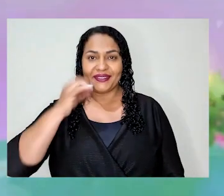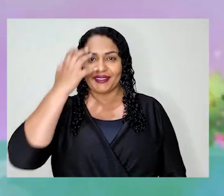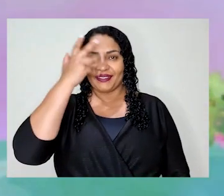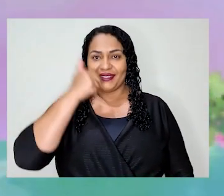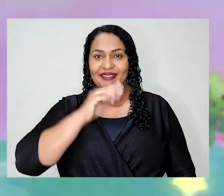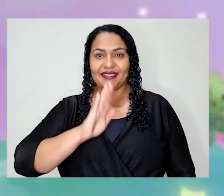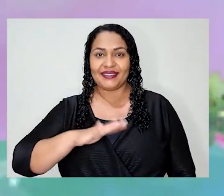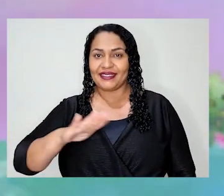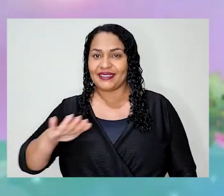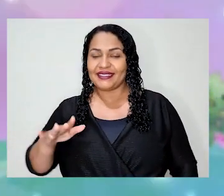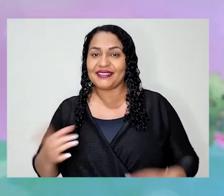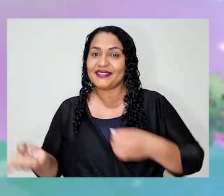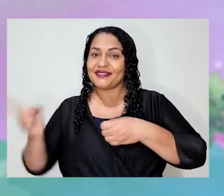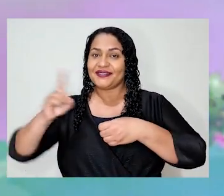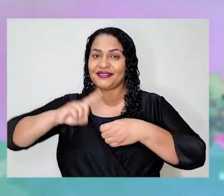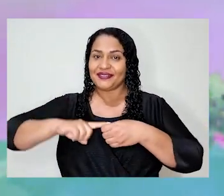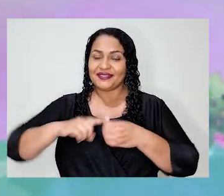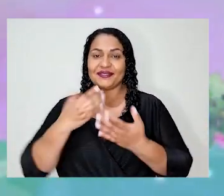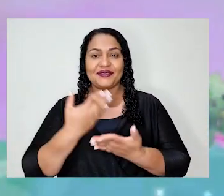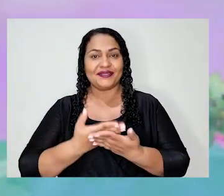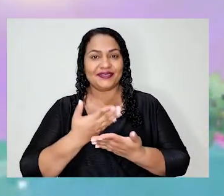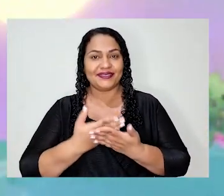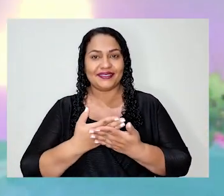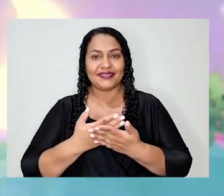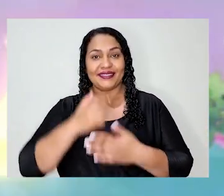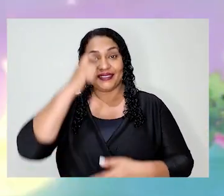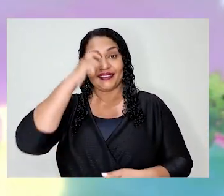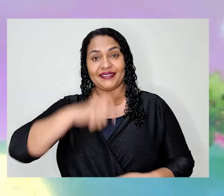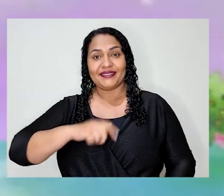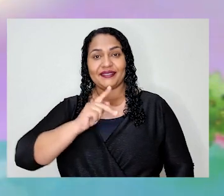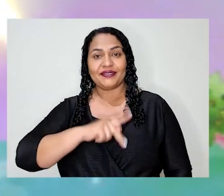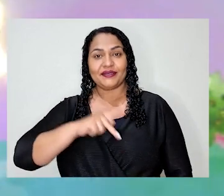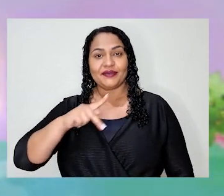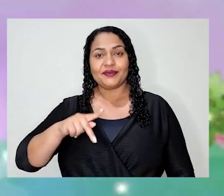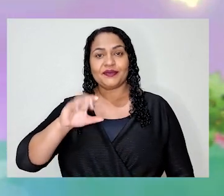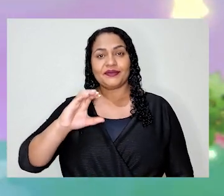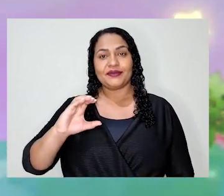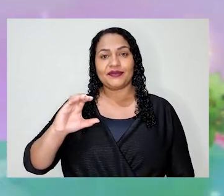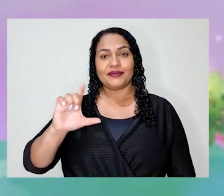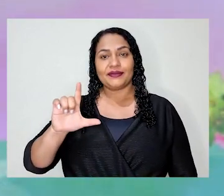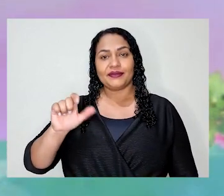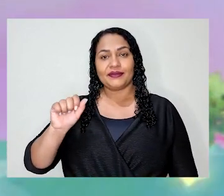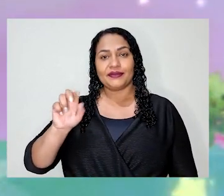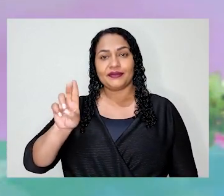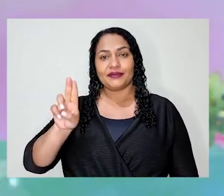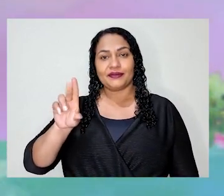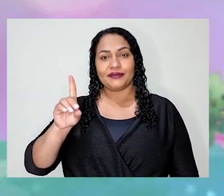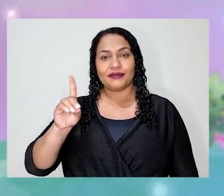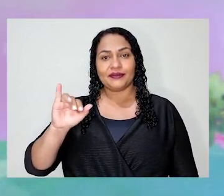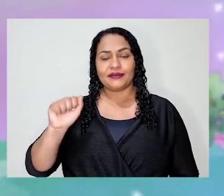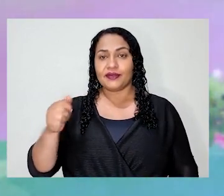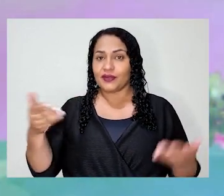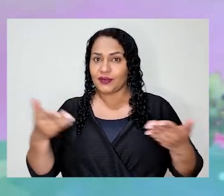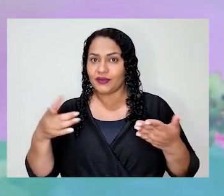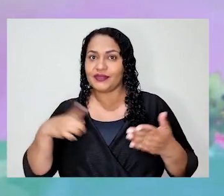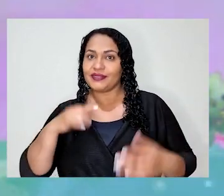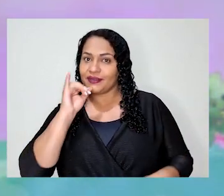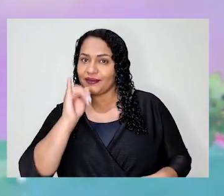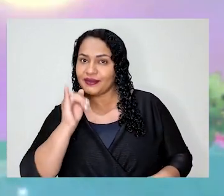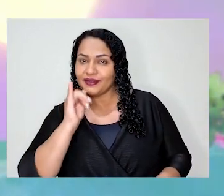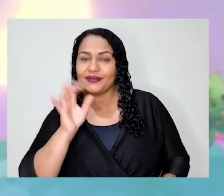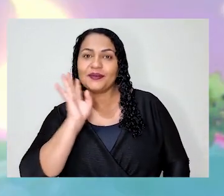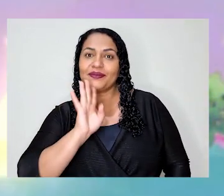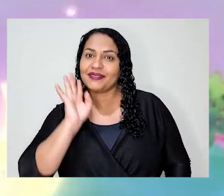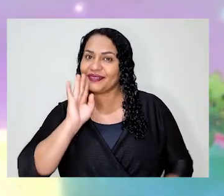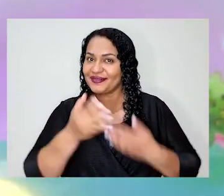Oi, crianças! Voltamos para mais uma aula. Eu sou a tia Cláudia e hoje eu trouxe uma